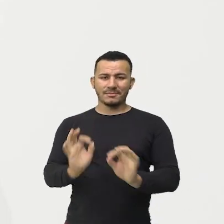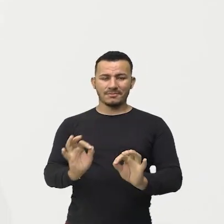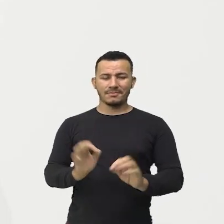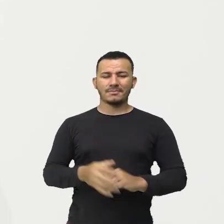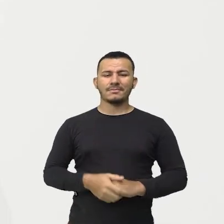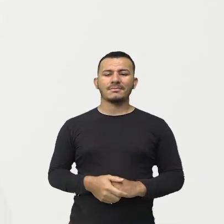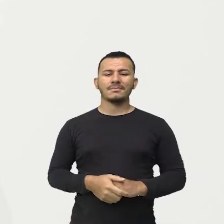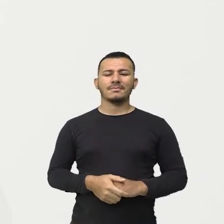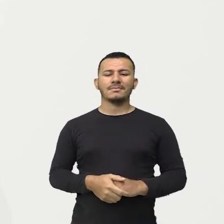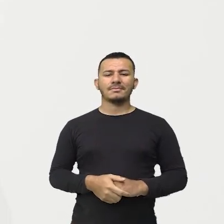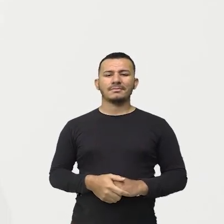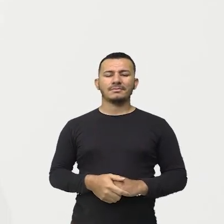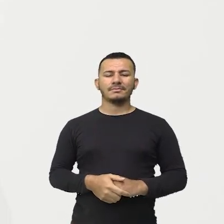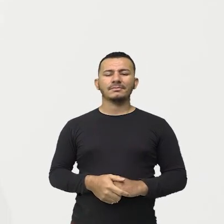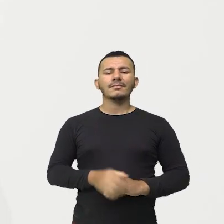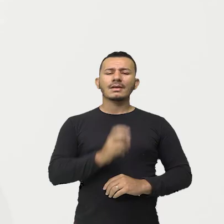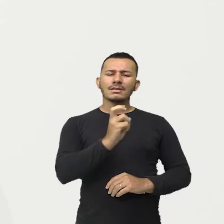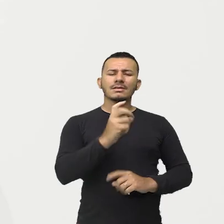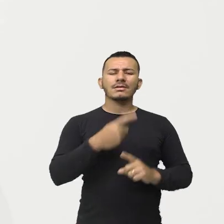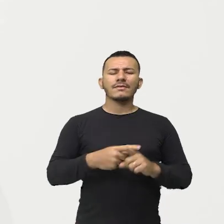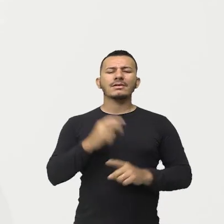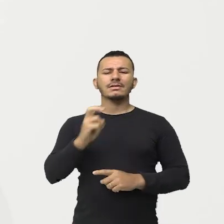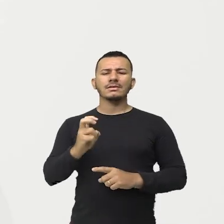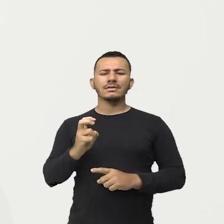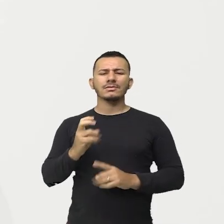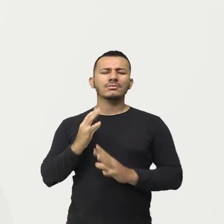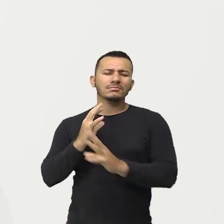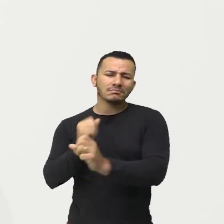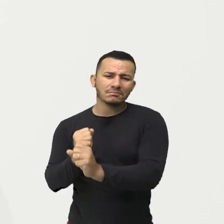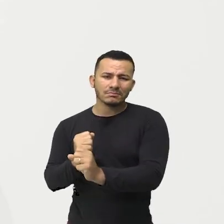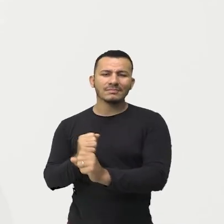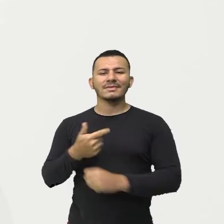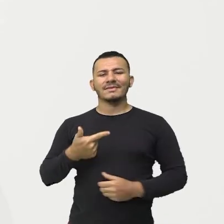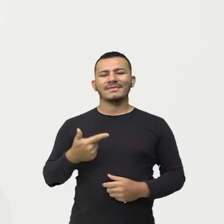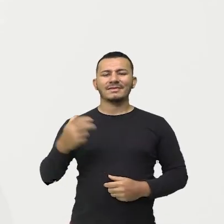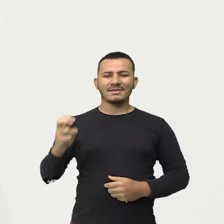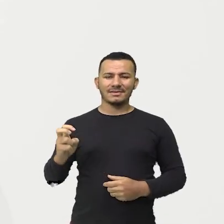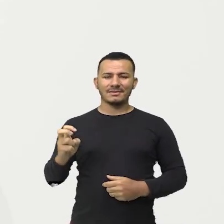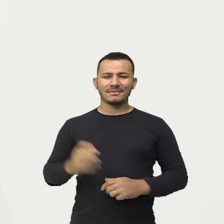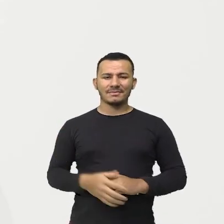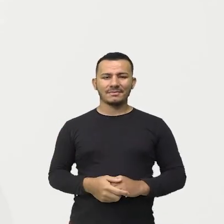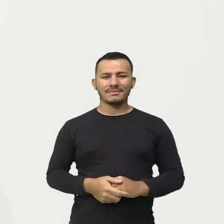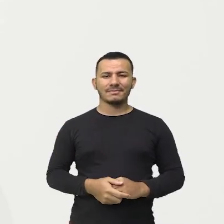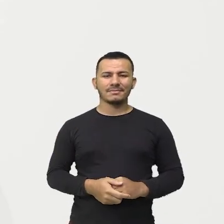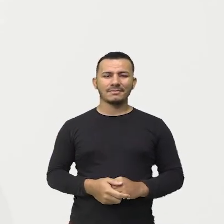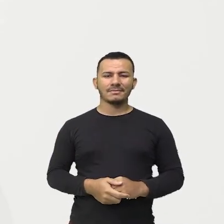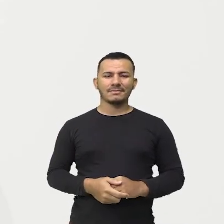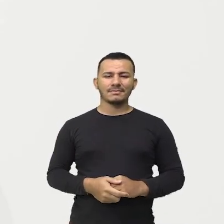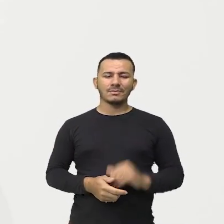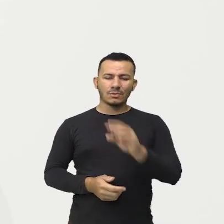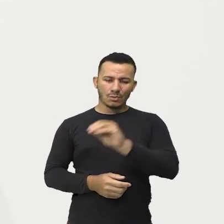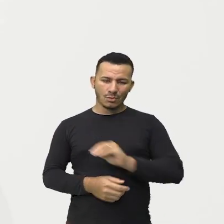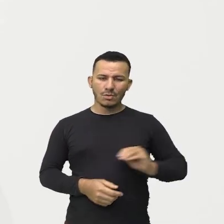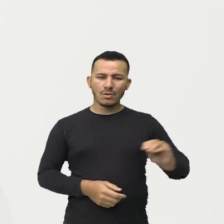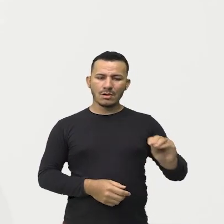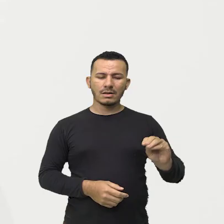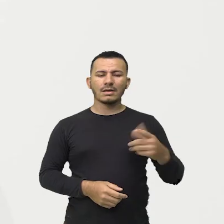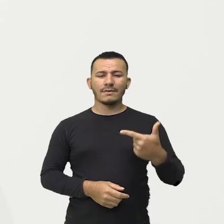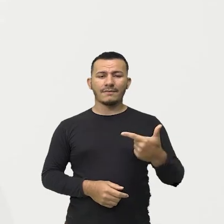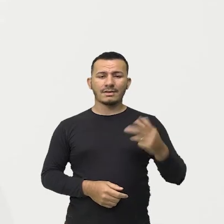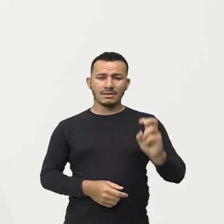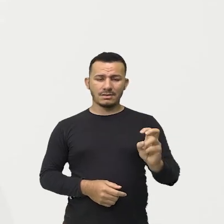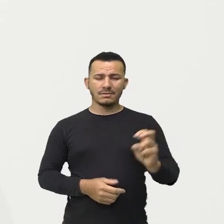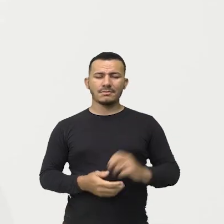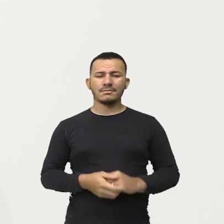vezes 5. E 5 vezes 5 é 25. Traz para cá, ó. Fiz ali do